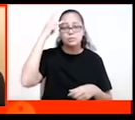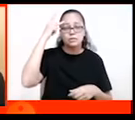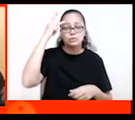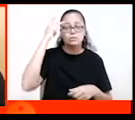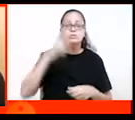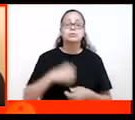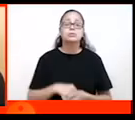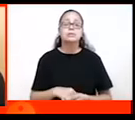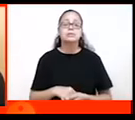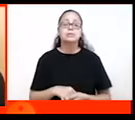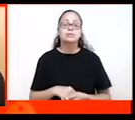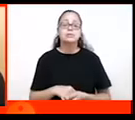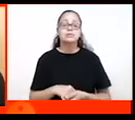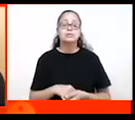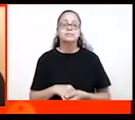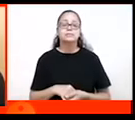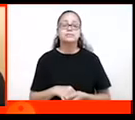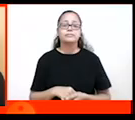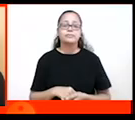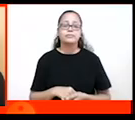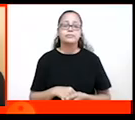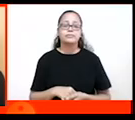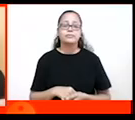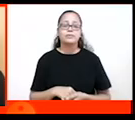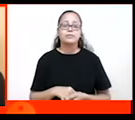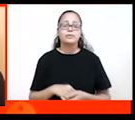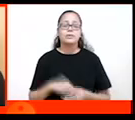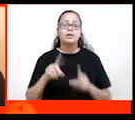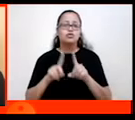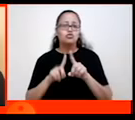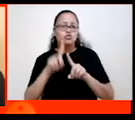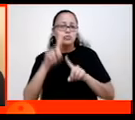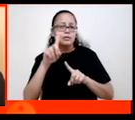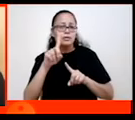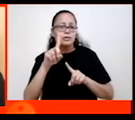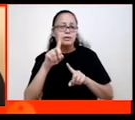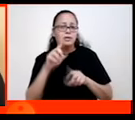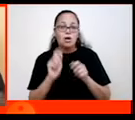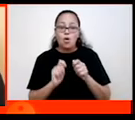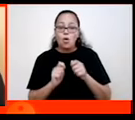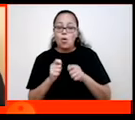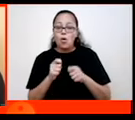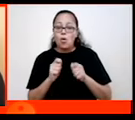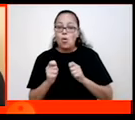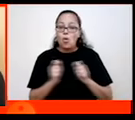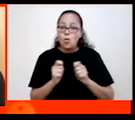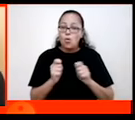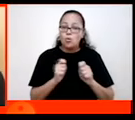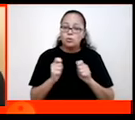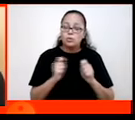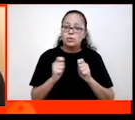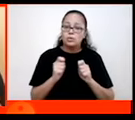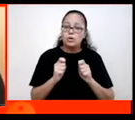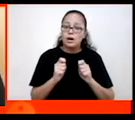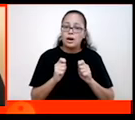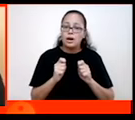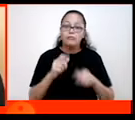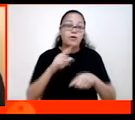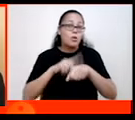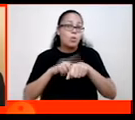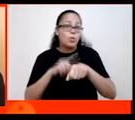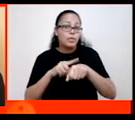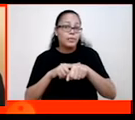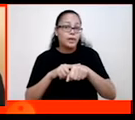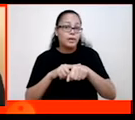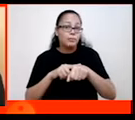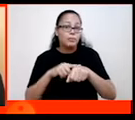em posições de liderança, né, nessa hierarquia, elas passaram a controlar, né, o tempo de produção de cada